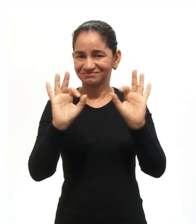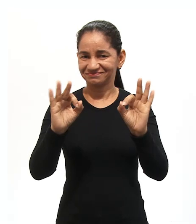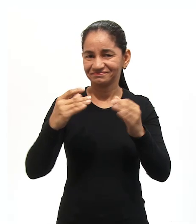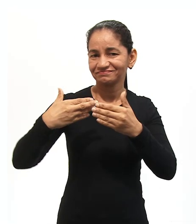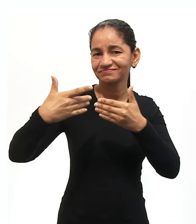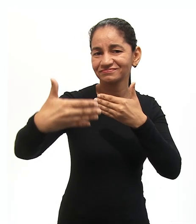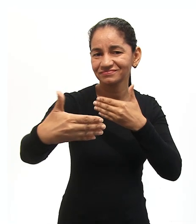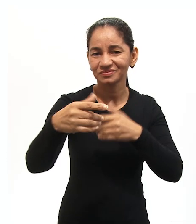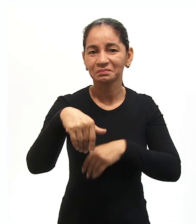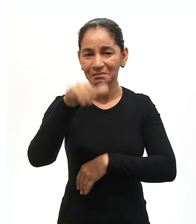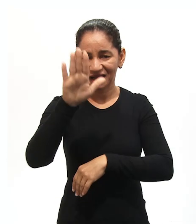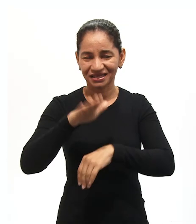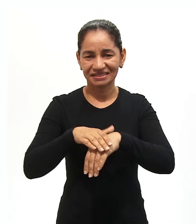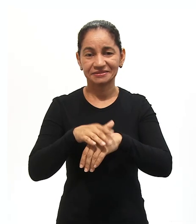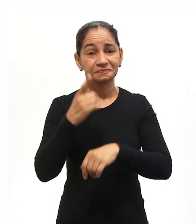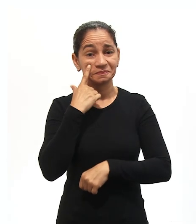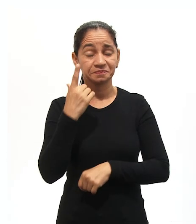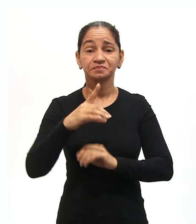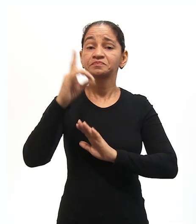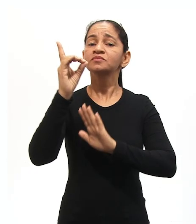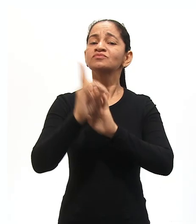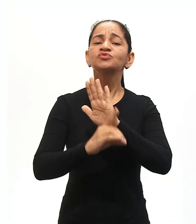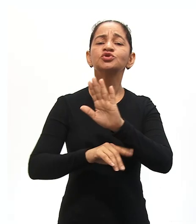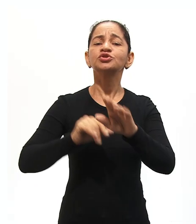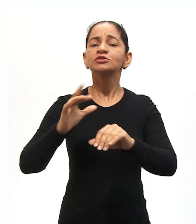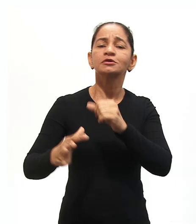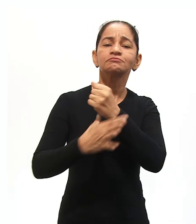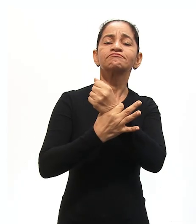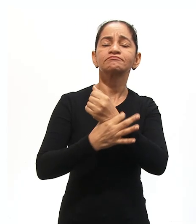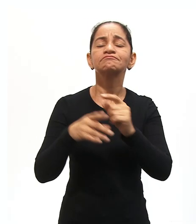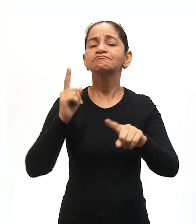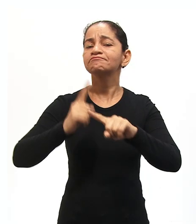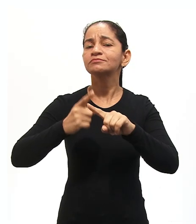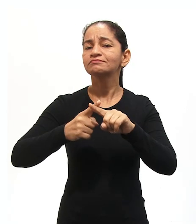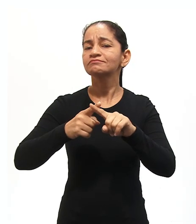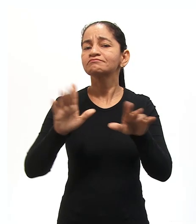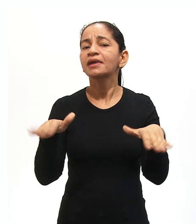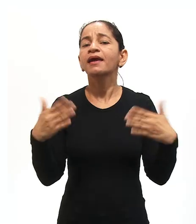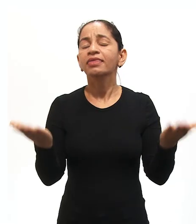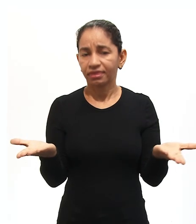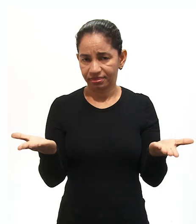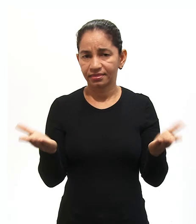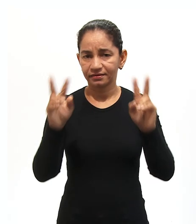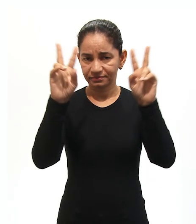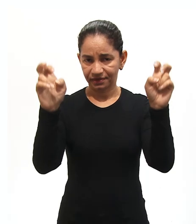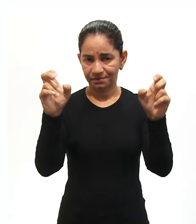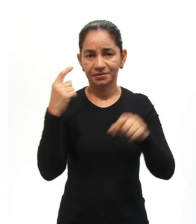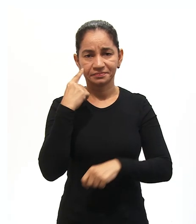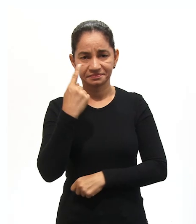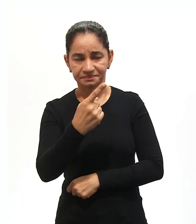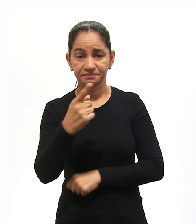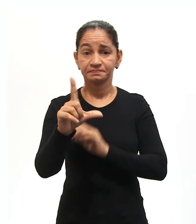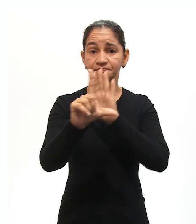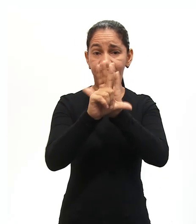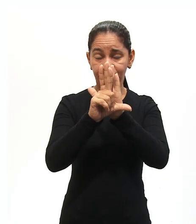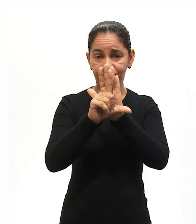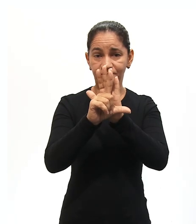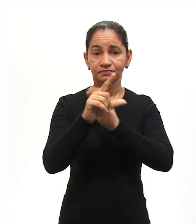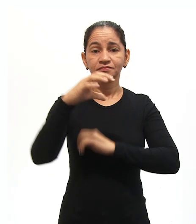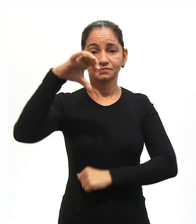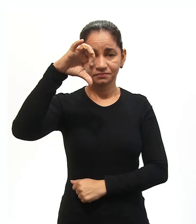Vamos avançar aqui, ó. Direito autoral, fundamentos. Então, gente, regido principalmente pela Lei